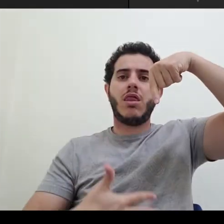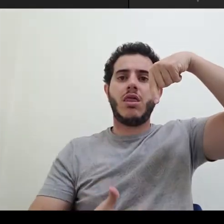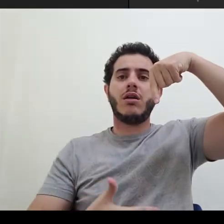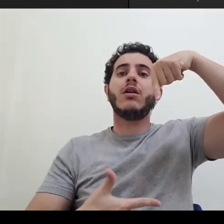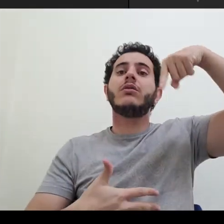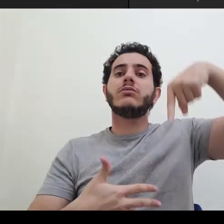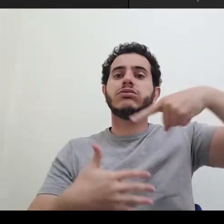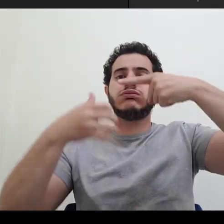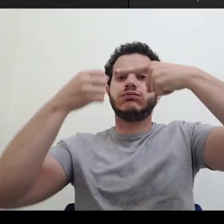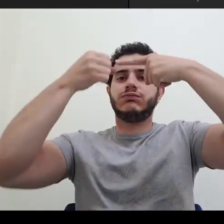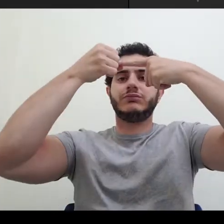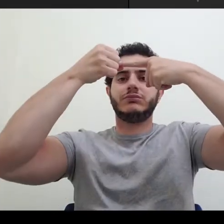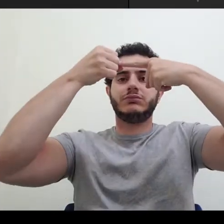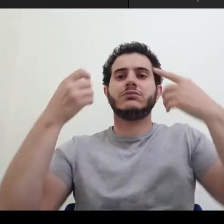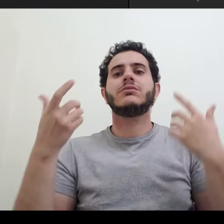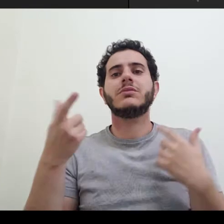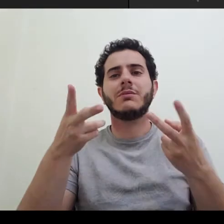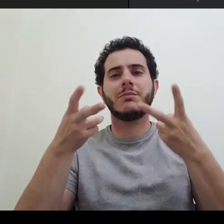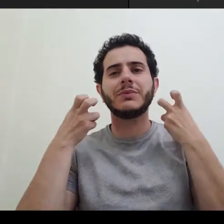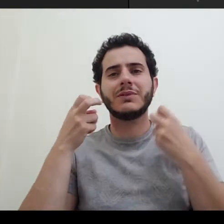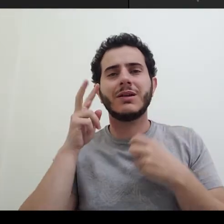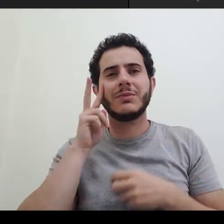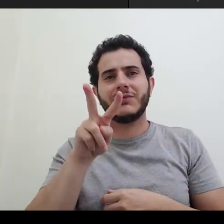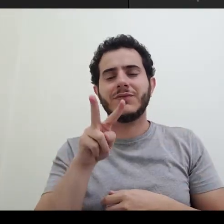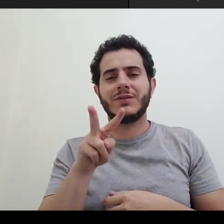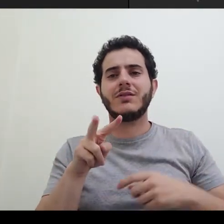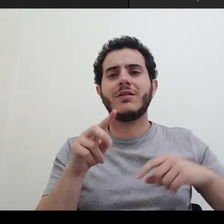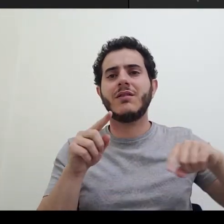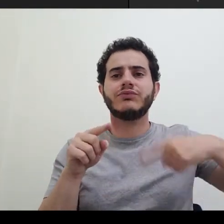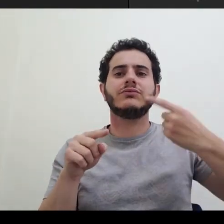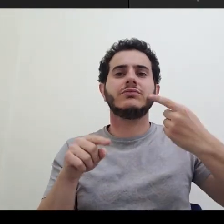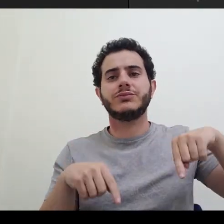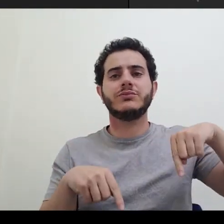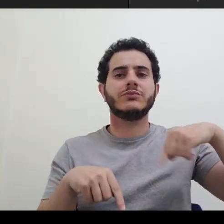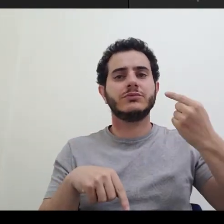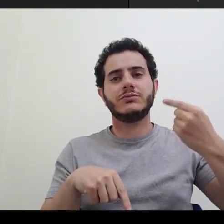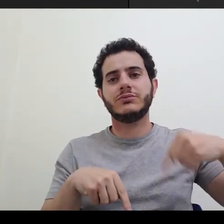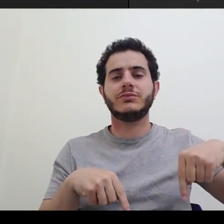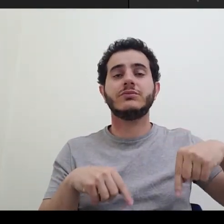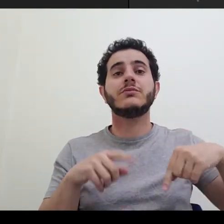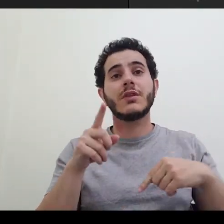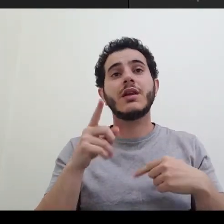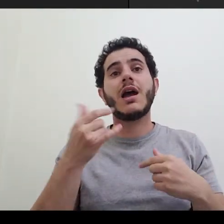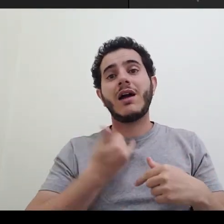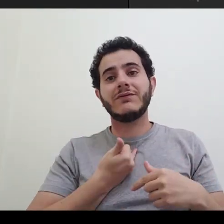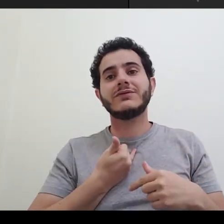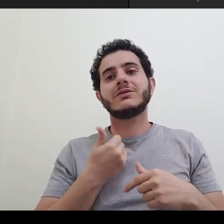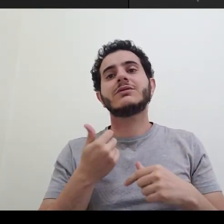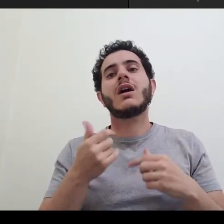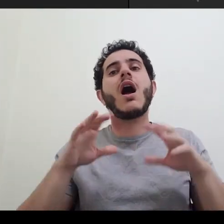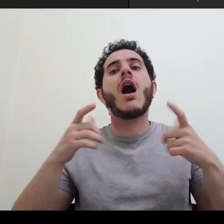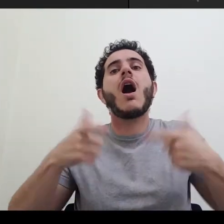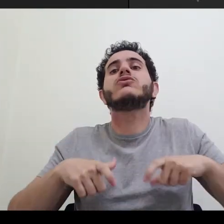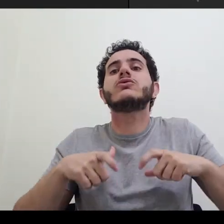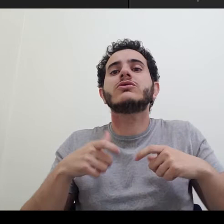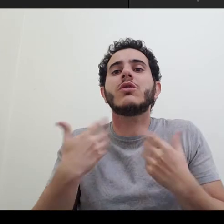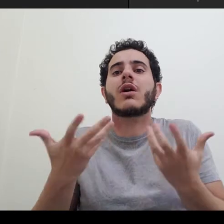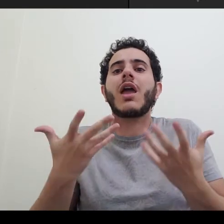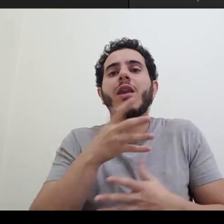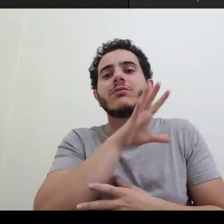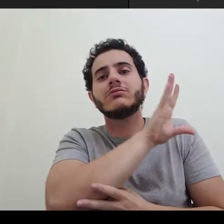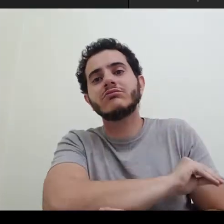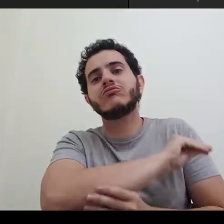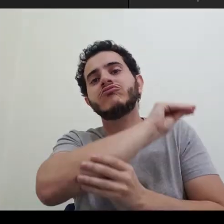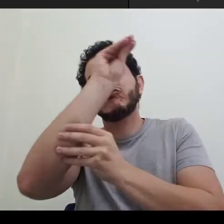ela vai abrindo as pastas do mesmo jeito que a gente abre no Windows. Então aqui você localiza, ele vai mostrar teu Windows. No caso eu estou no meu HD dados,